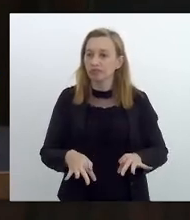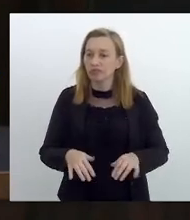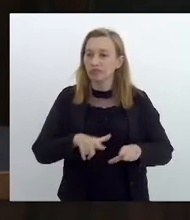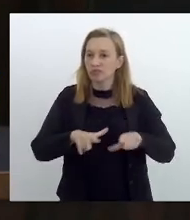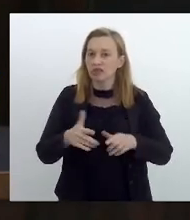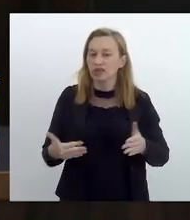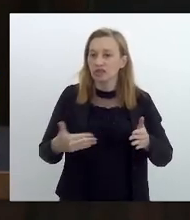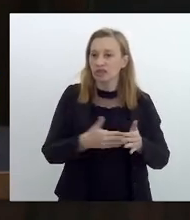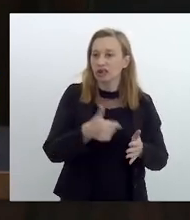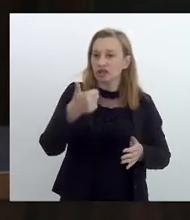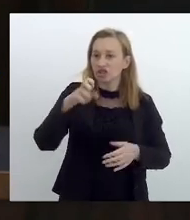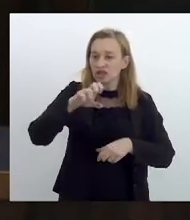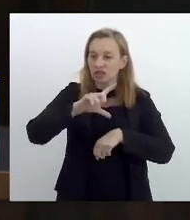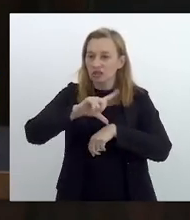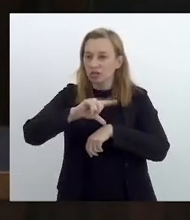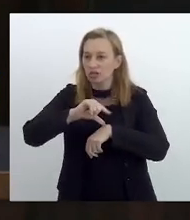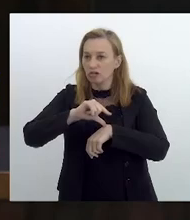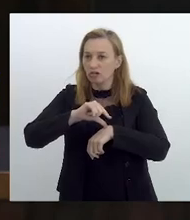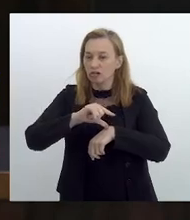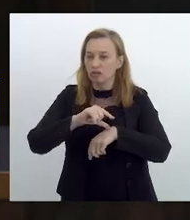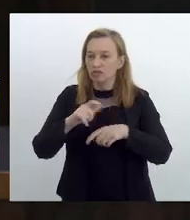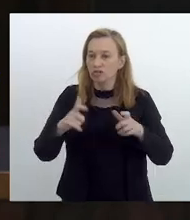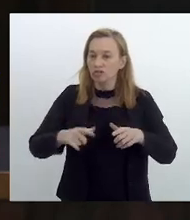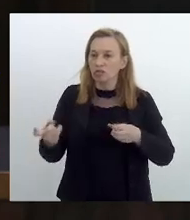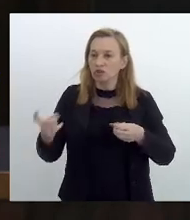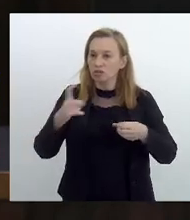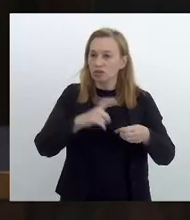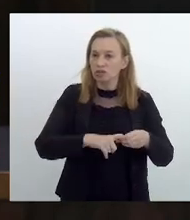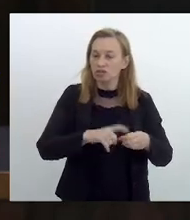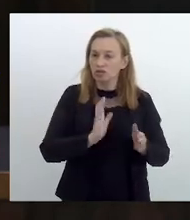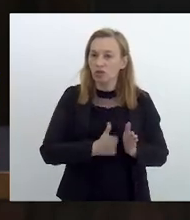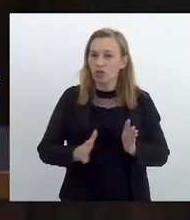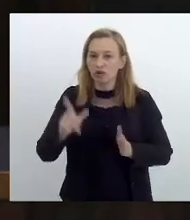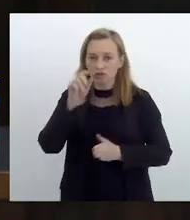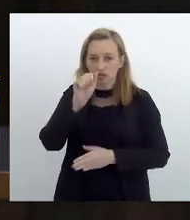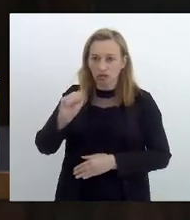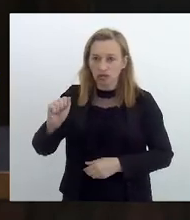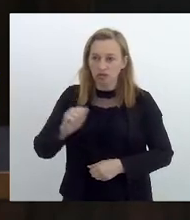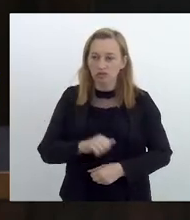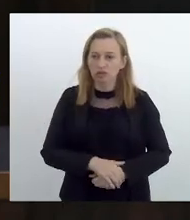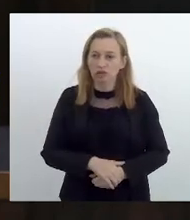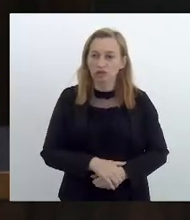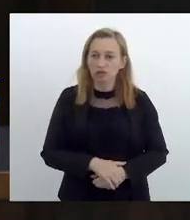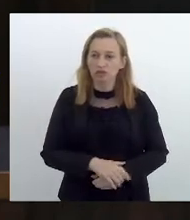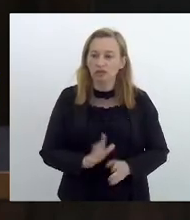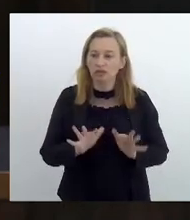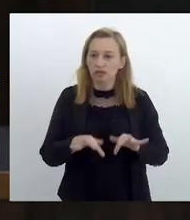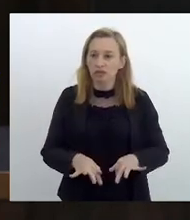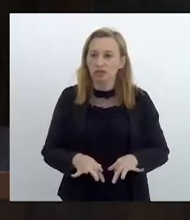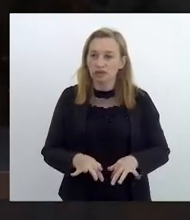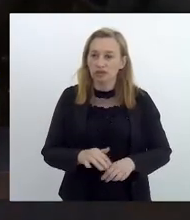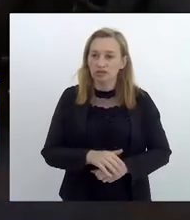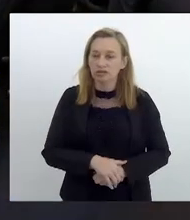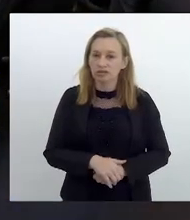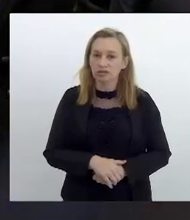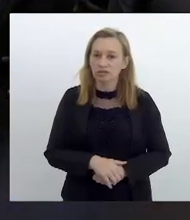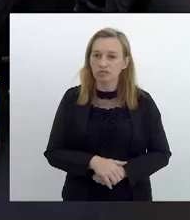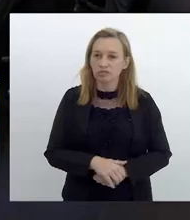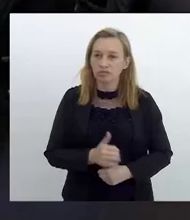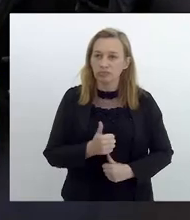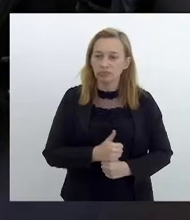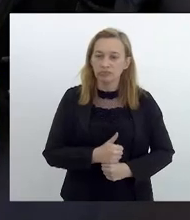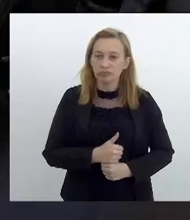até às 15horas quando retornaremos com a hora do dia está suspensa a sessão